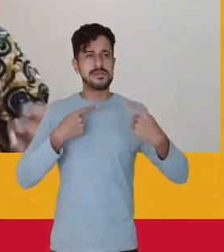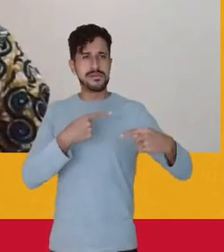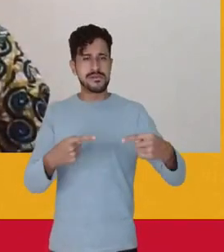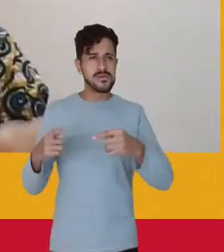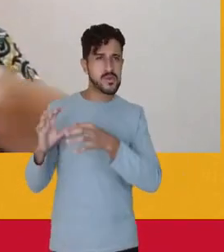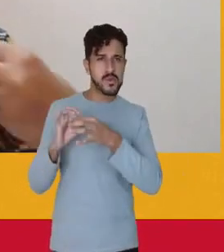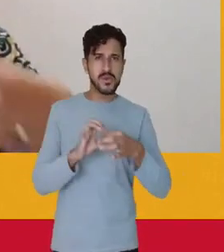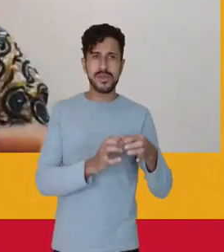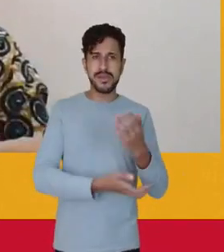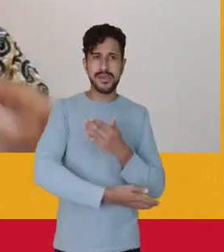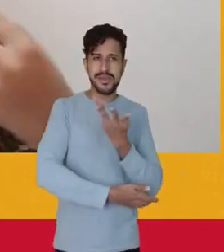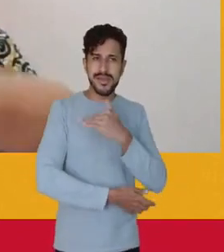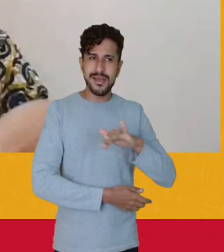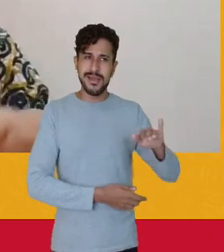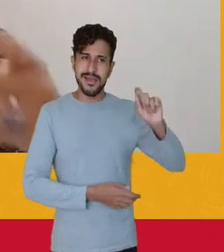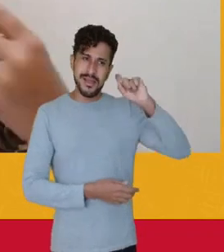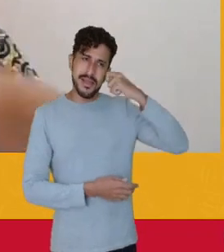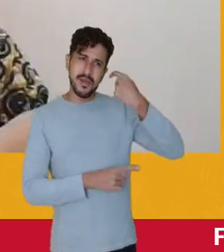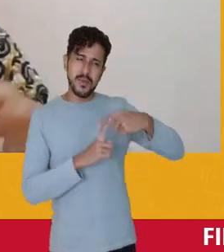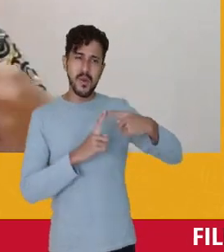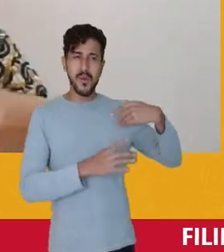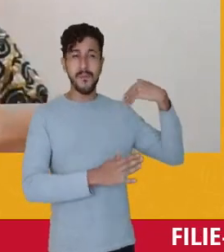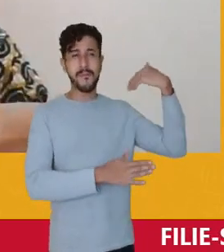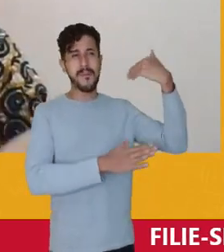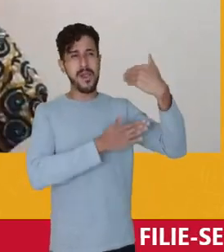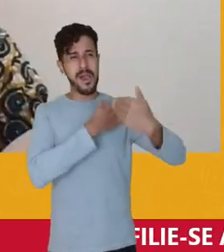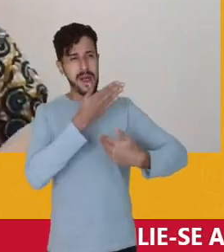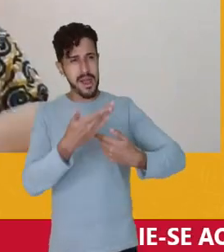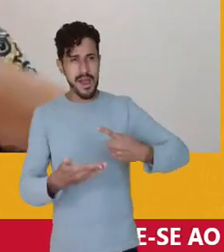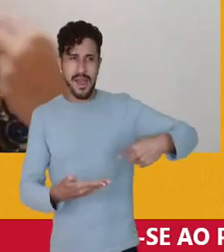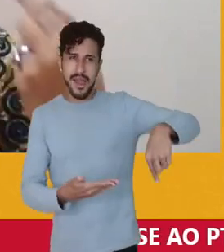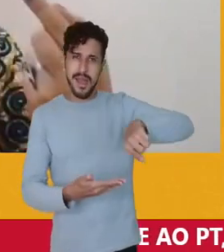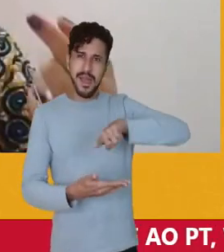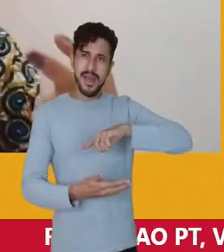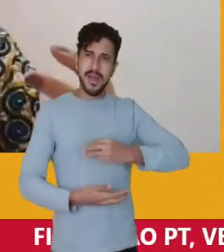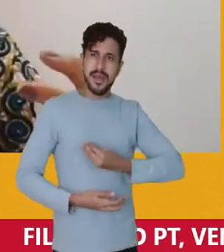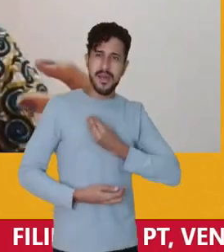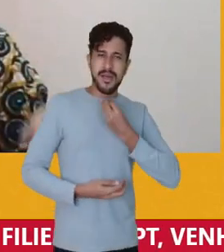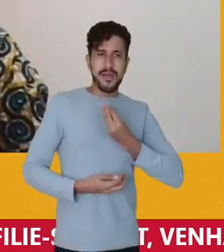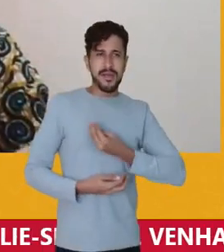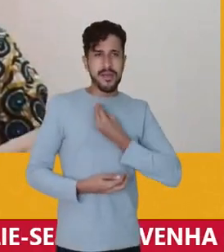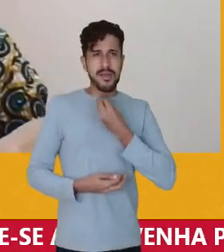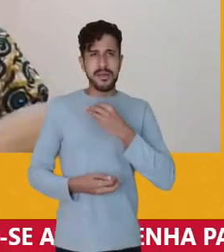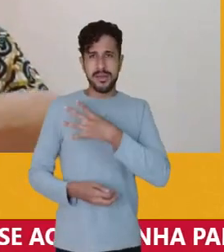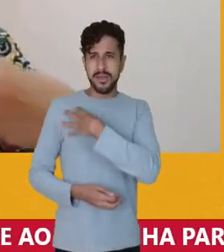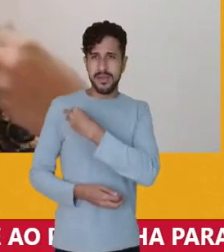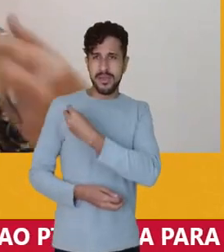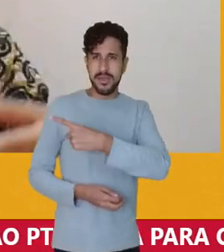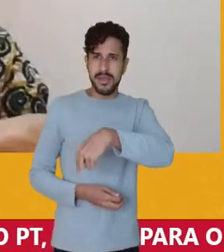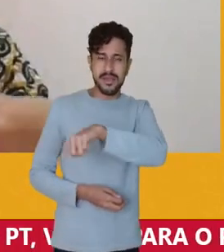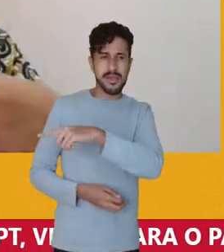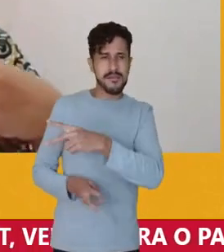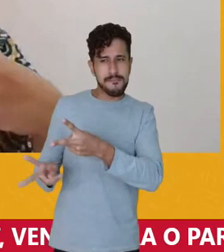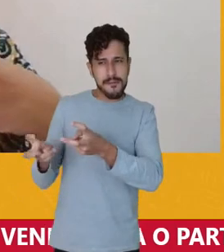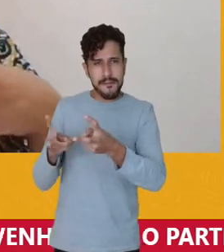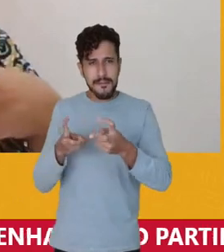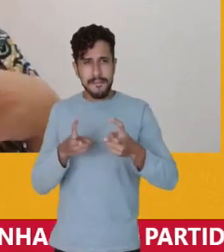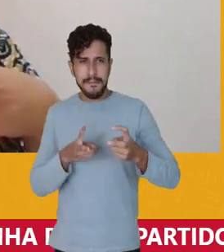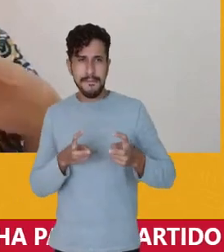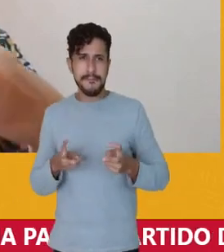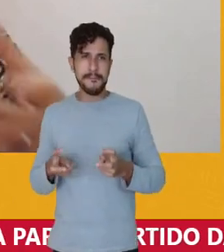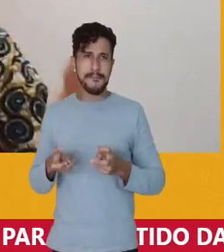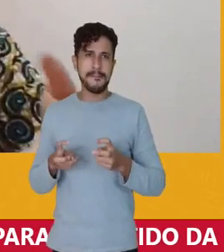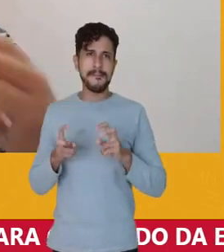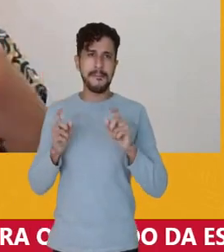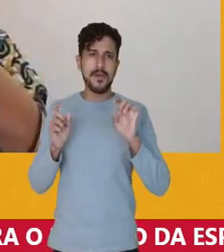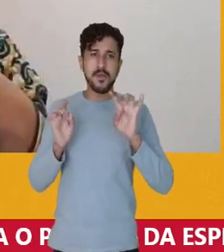situação das crianças negras, porque esse processo é um processo que elas viveram e vivenciam com suas filhas e percebem, né, que